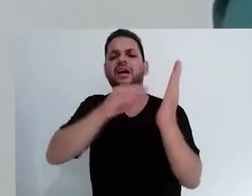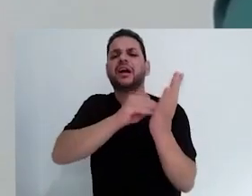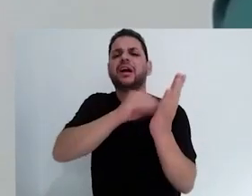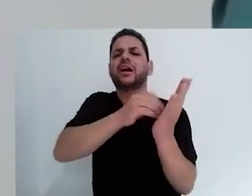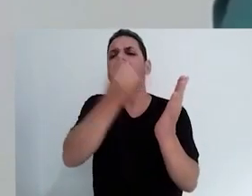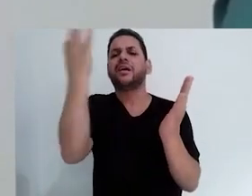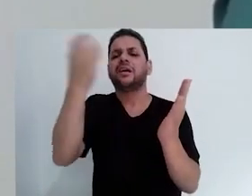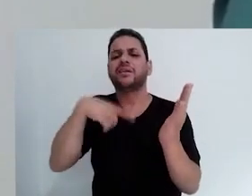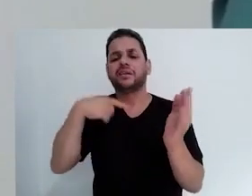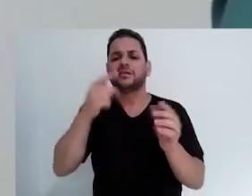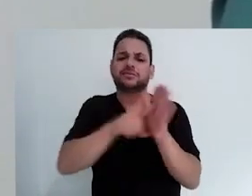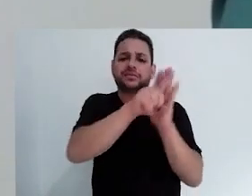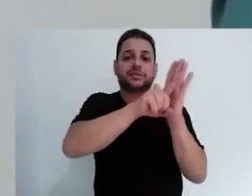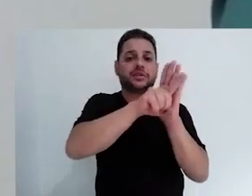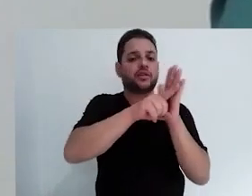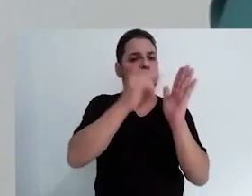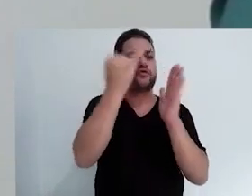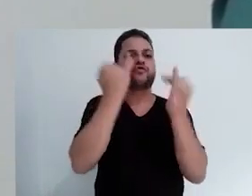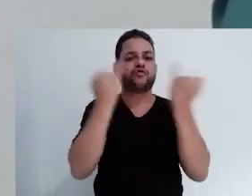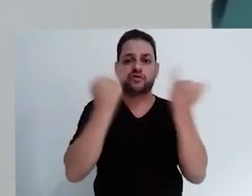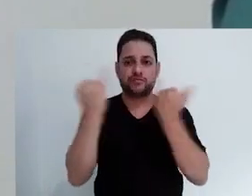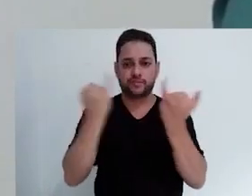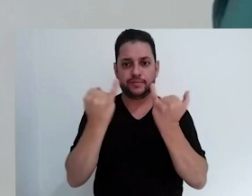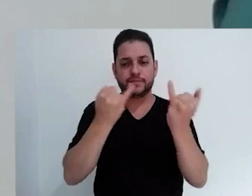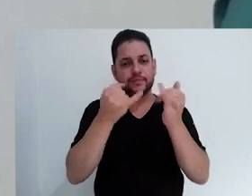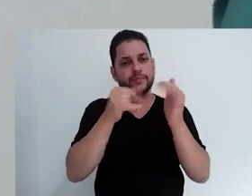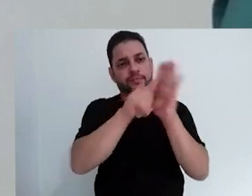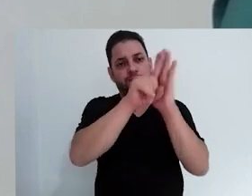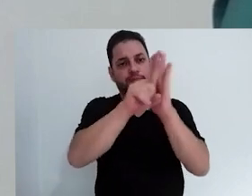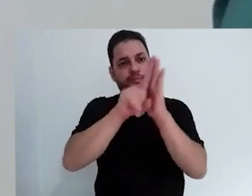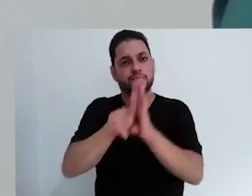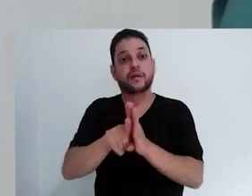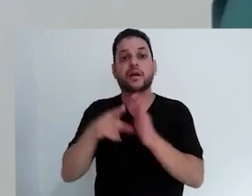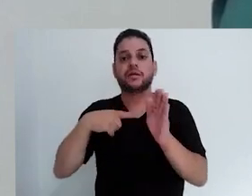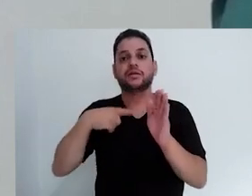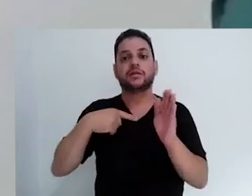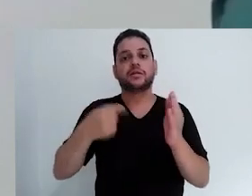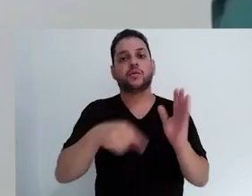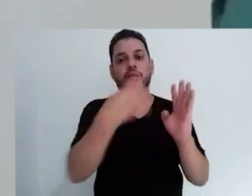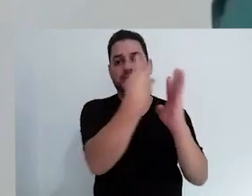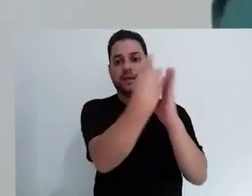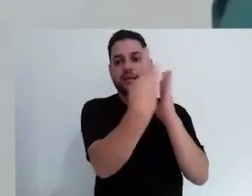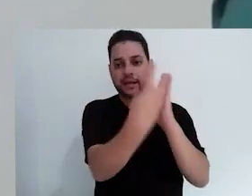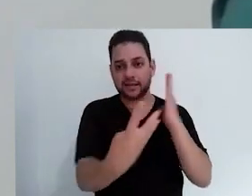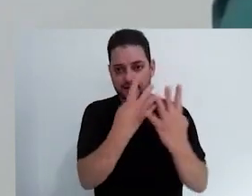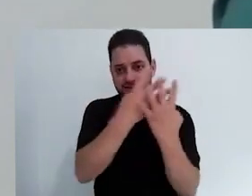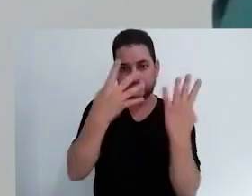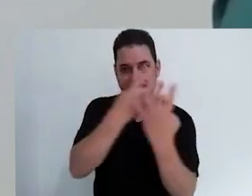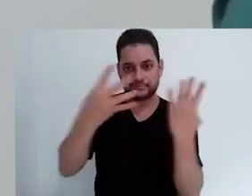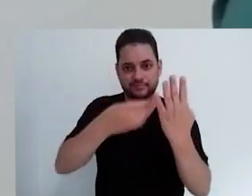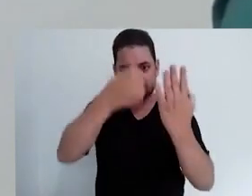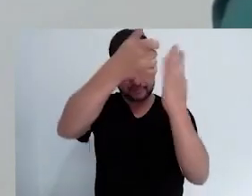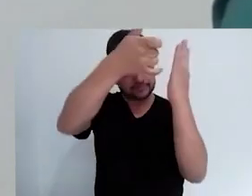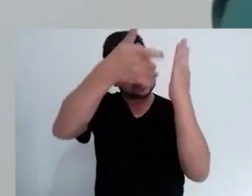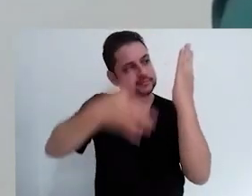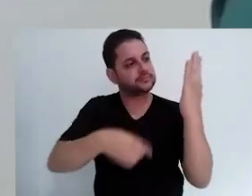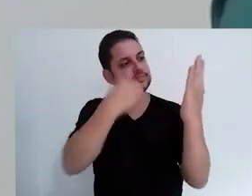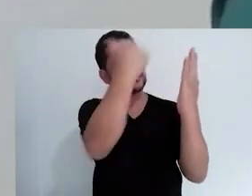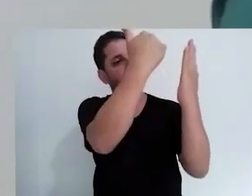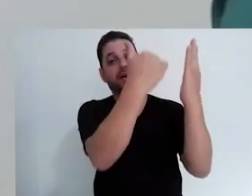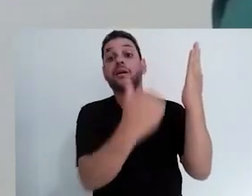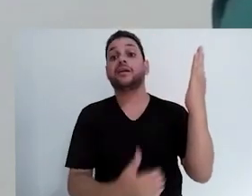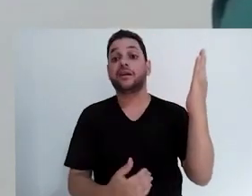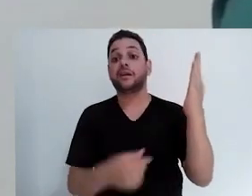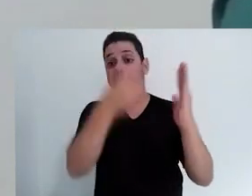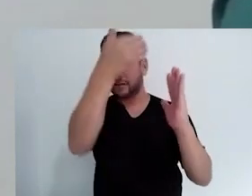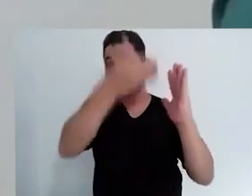Cruzando esses dados, a gente tem uma tabela que mostra para a gente ali a ordem de classificação, e é a partir dessa tabela que